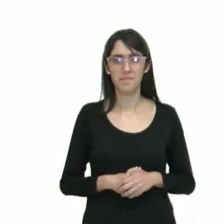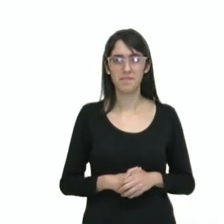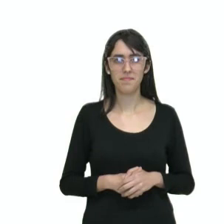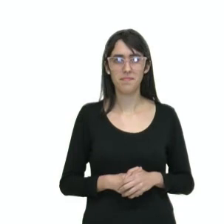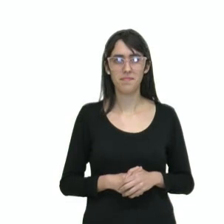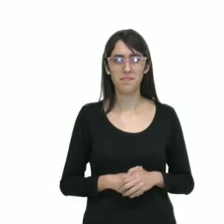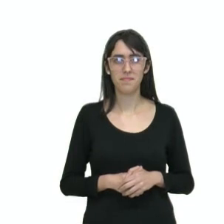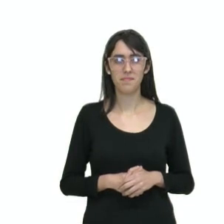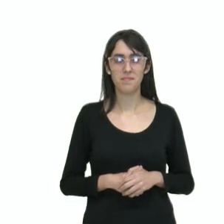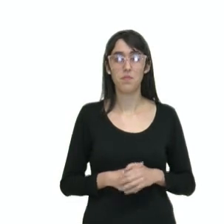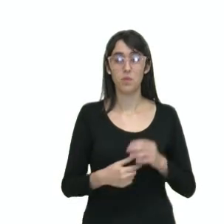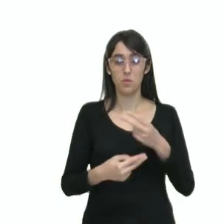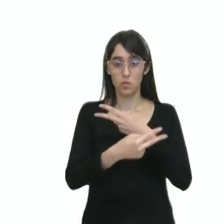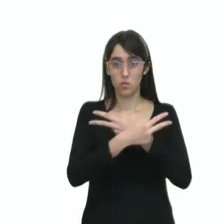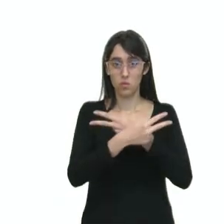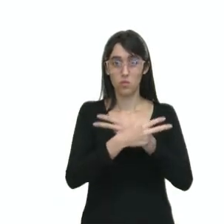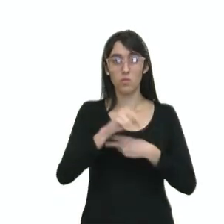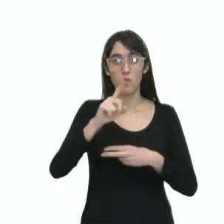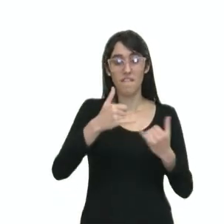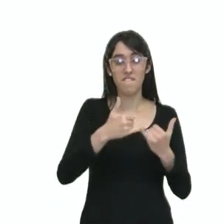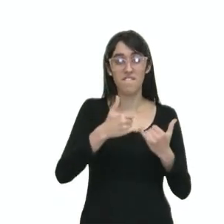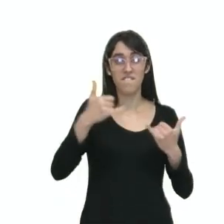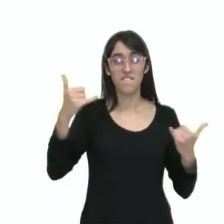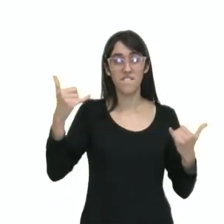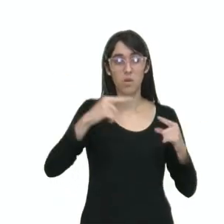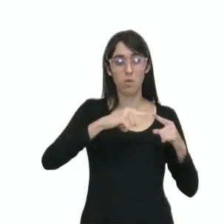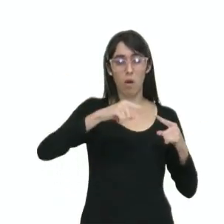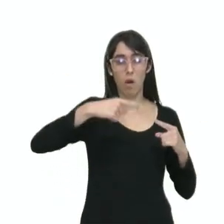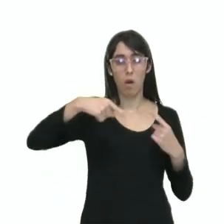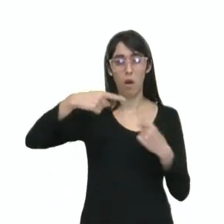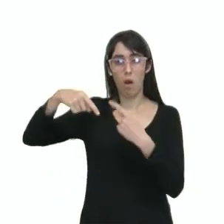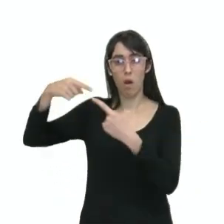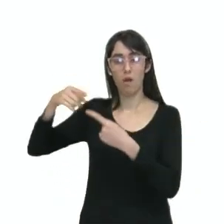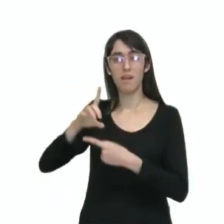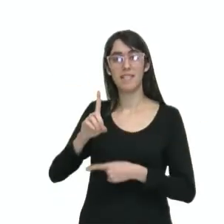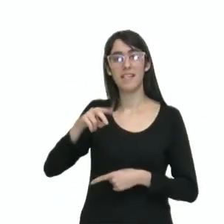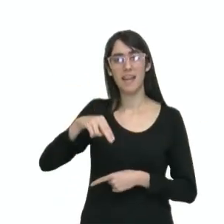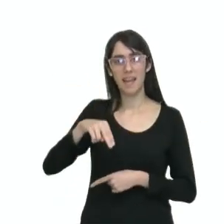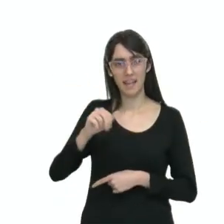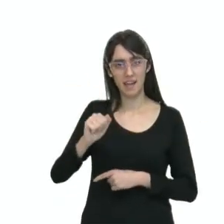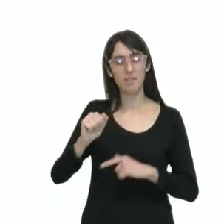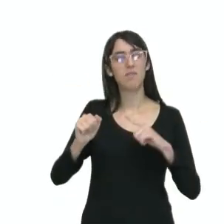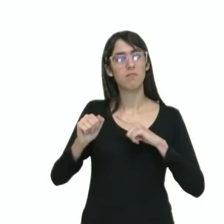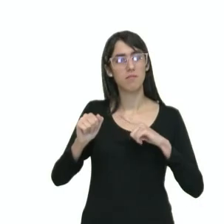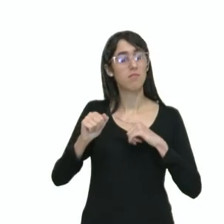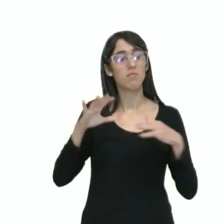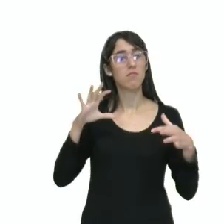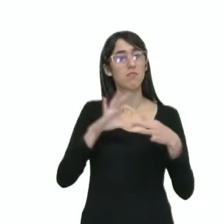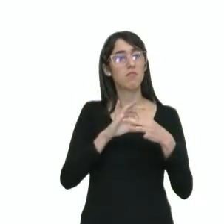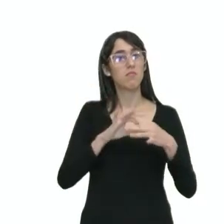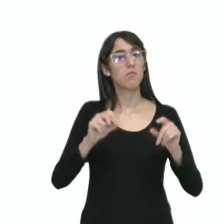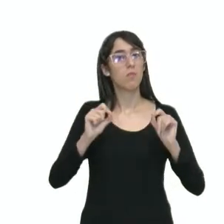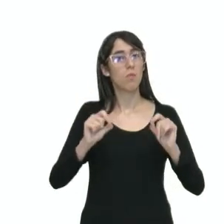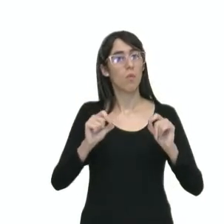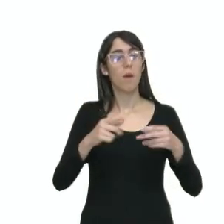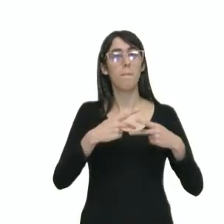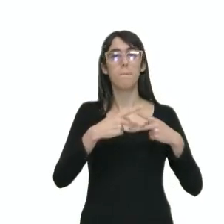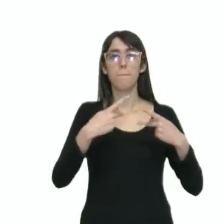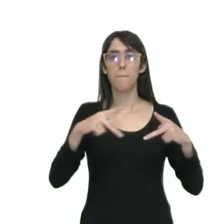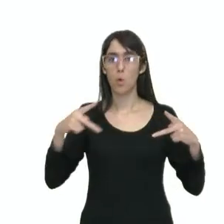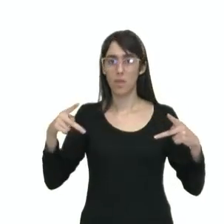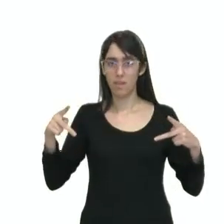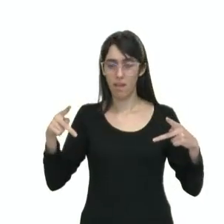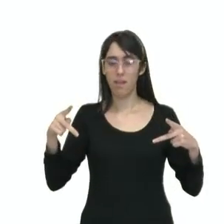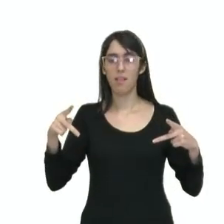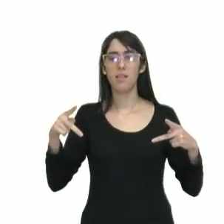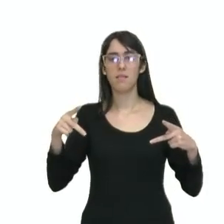Os cromossomos são fios longos de DNA, associados com proteínas em